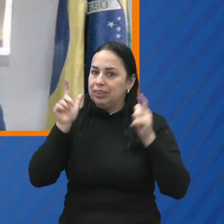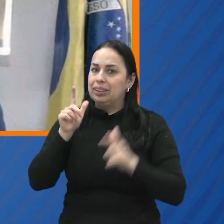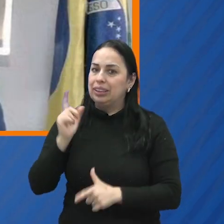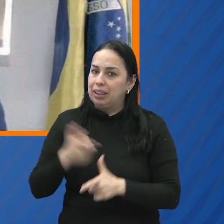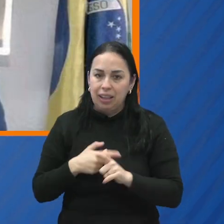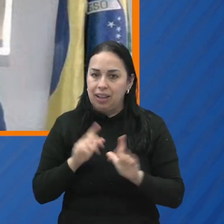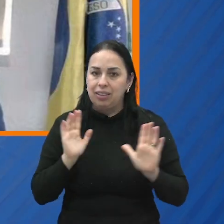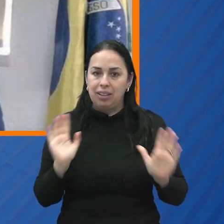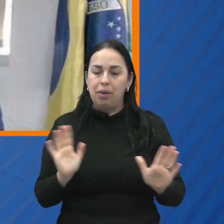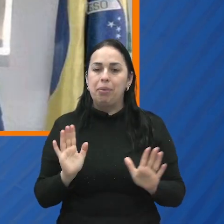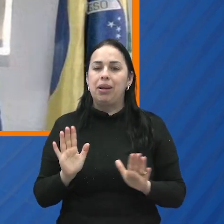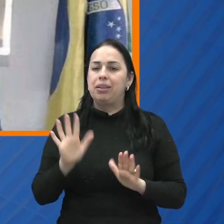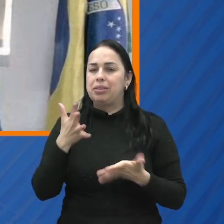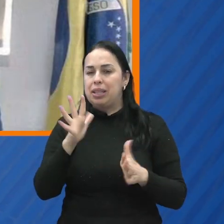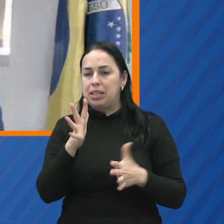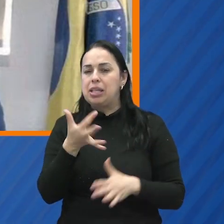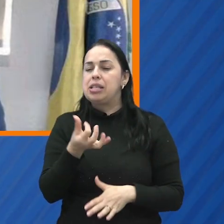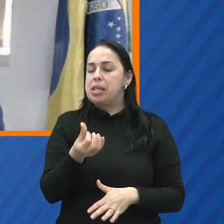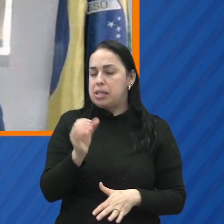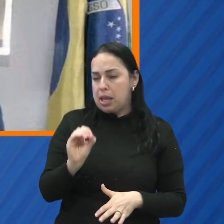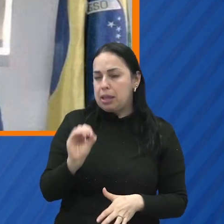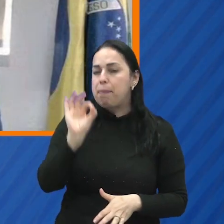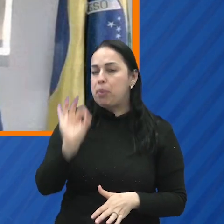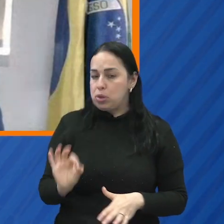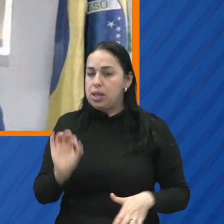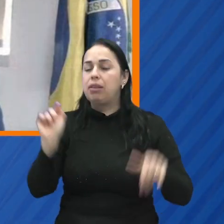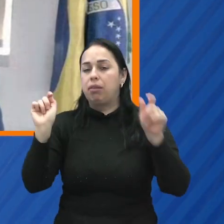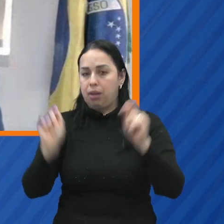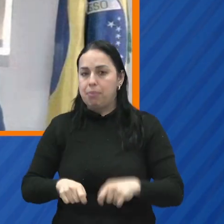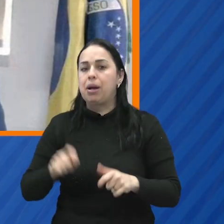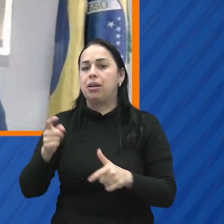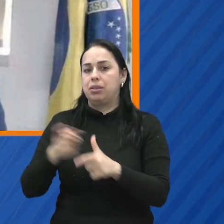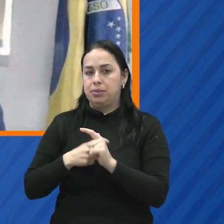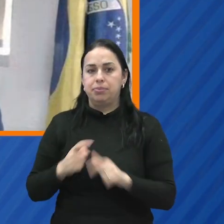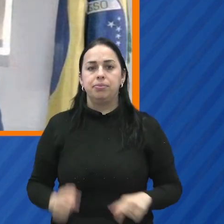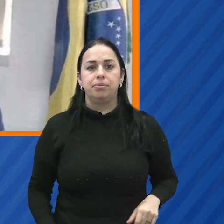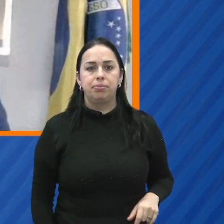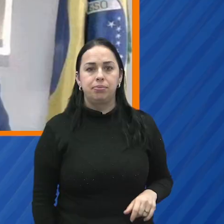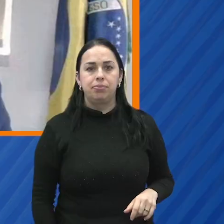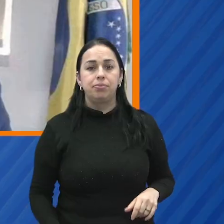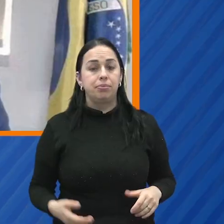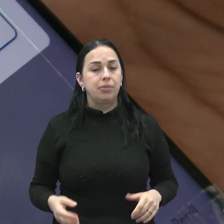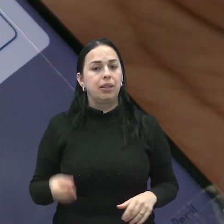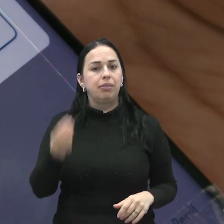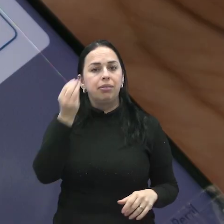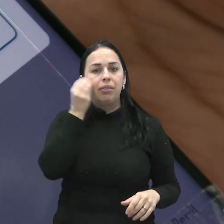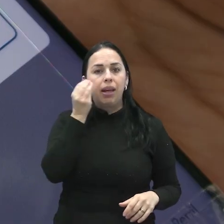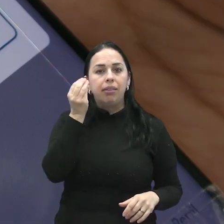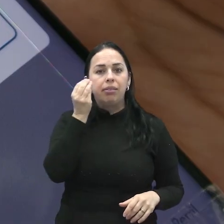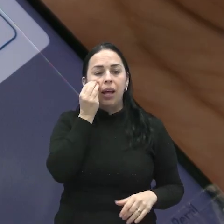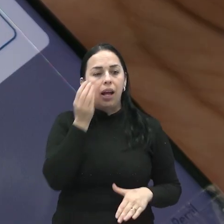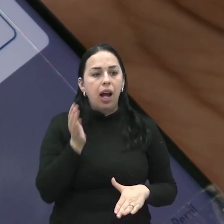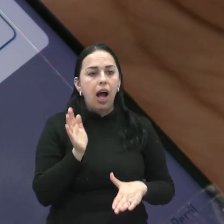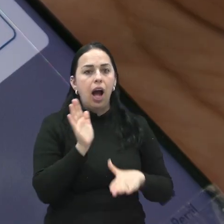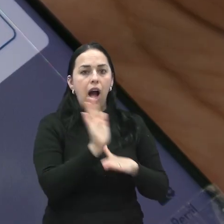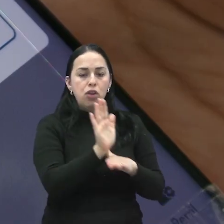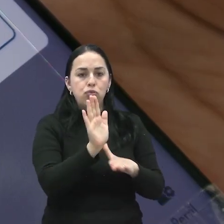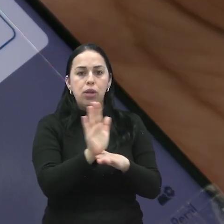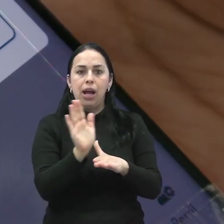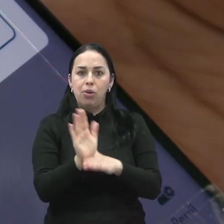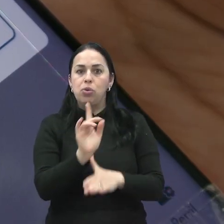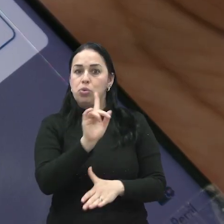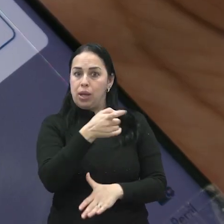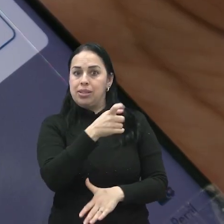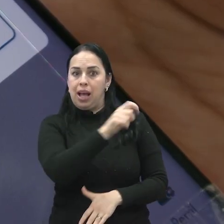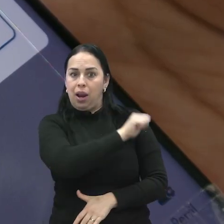inadimplência. Mas a inadimplência do programa, ela gira em torno de 60%, 65% há um bom tempo já. Na tentativa de ajudar